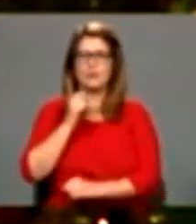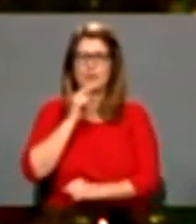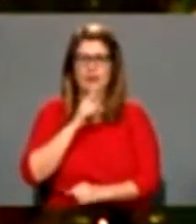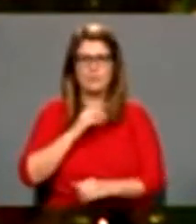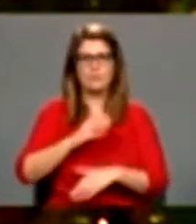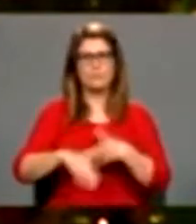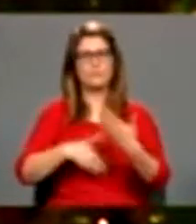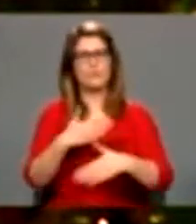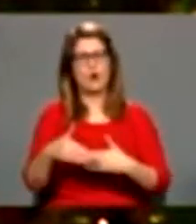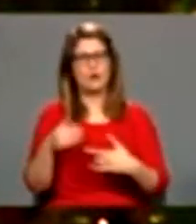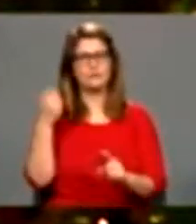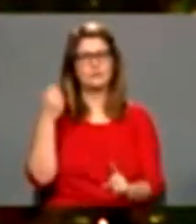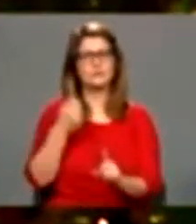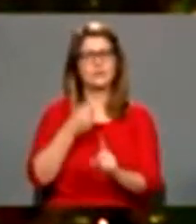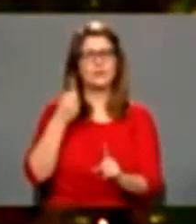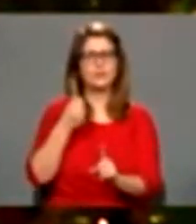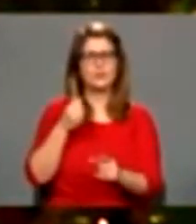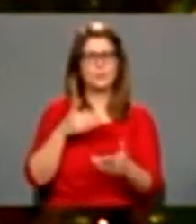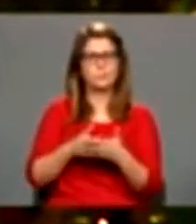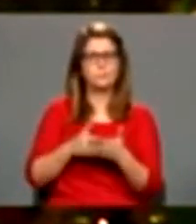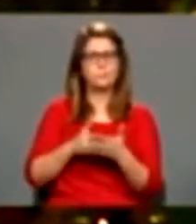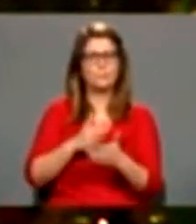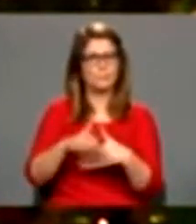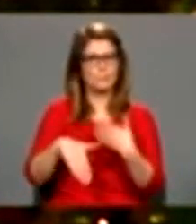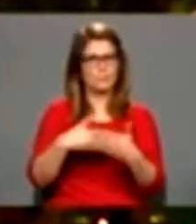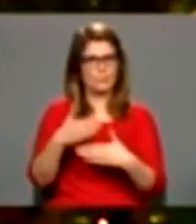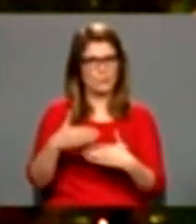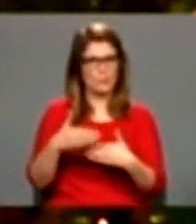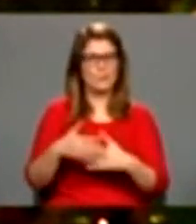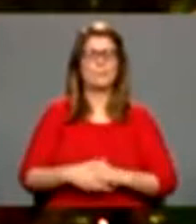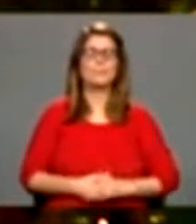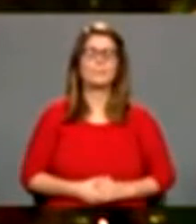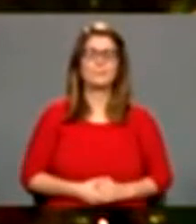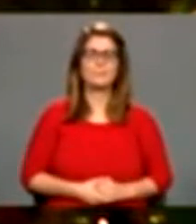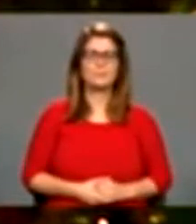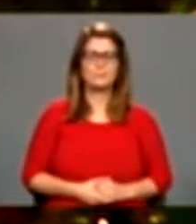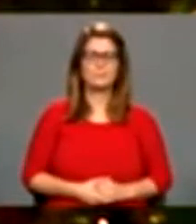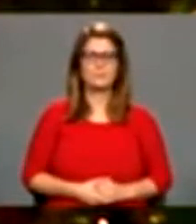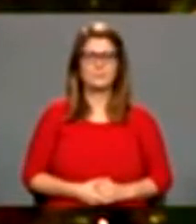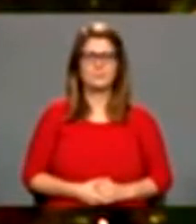os desafios e os obstáculos que estavam à nossa frente